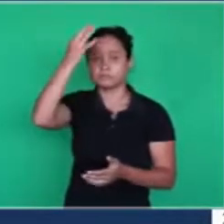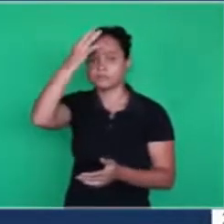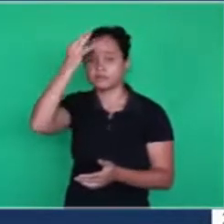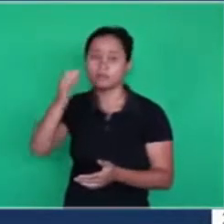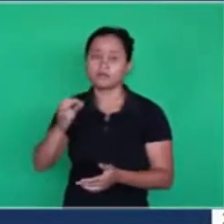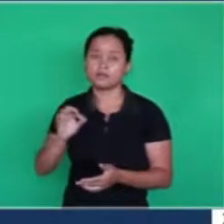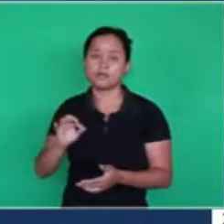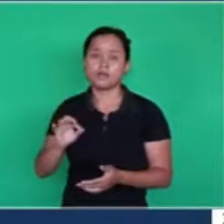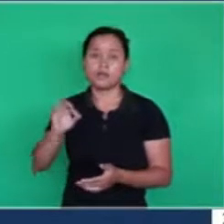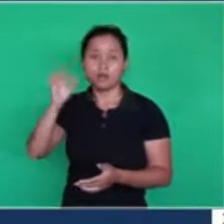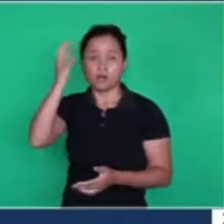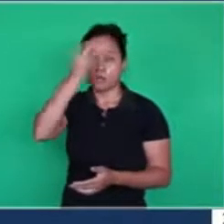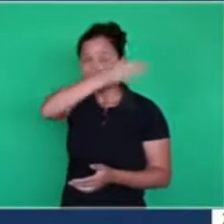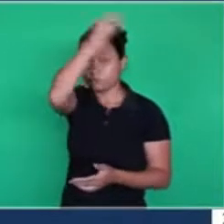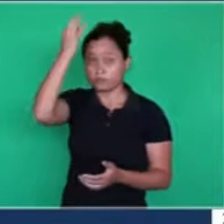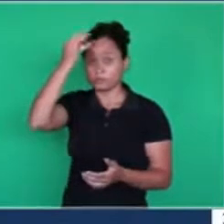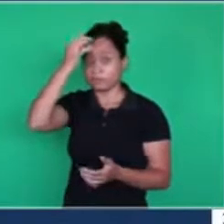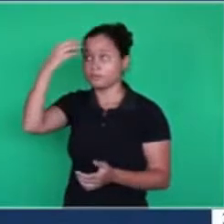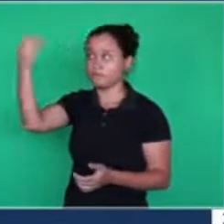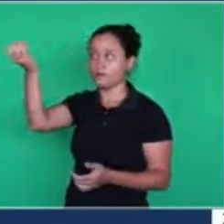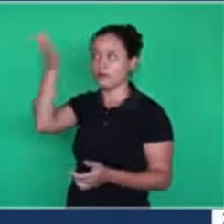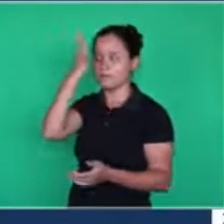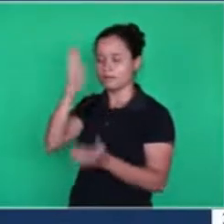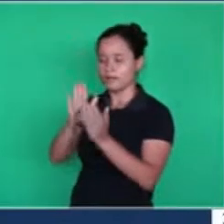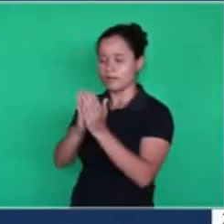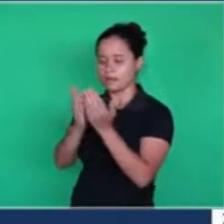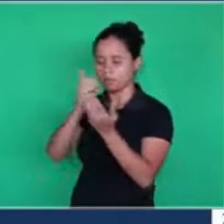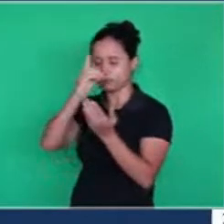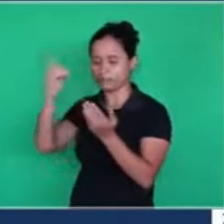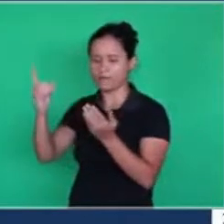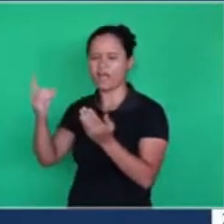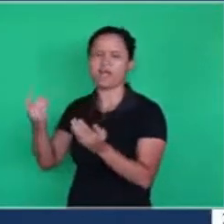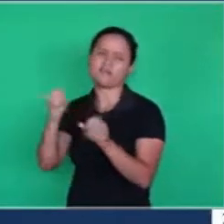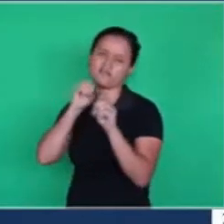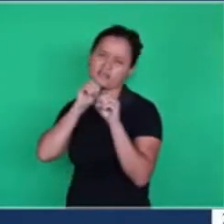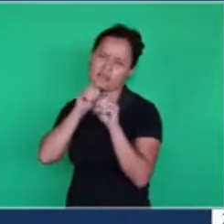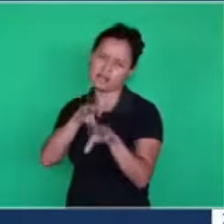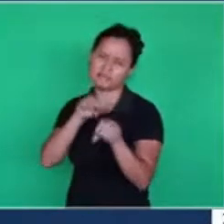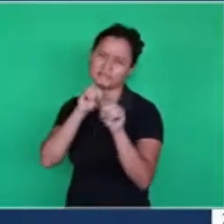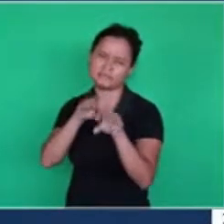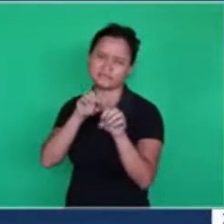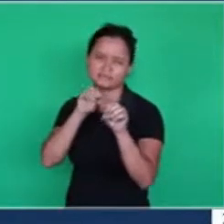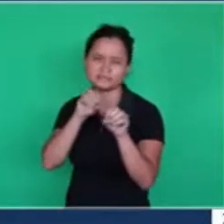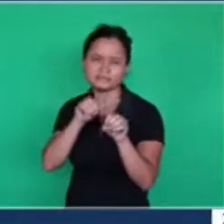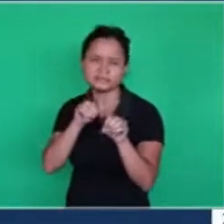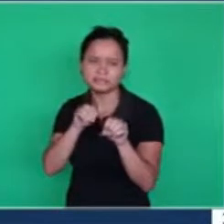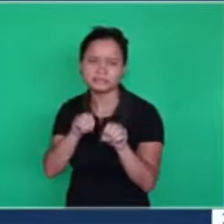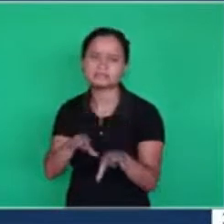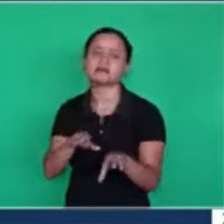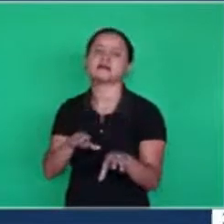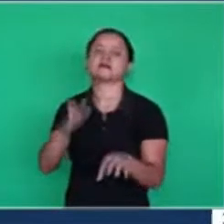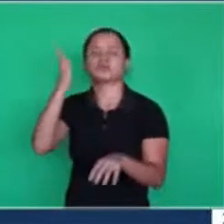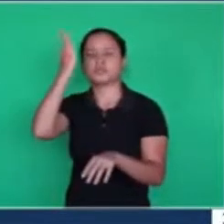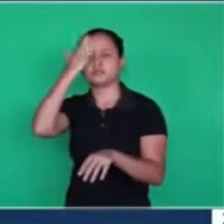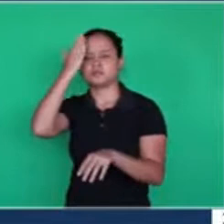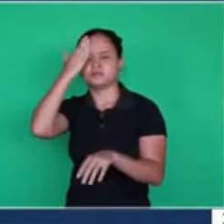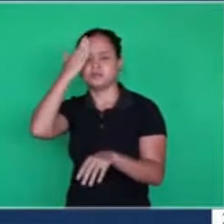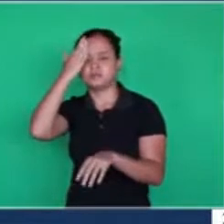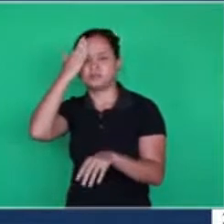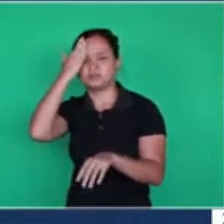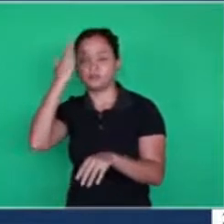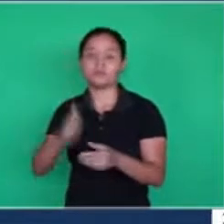palavra. Ensinando, lembrando, facilitando-lhe a audição, a proclamação e o